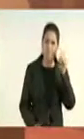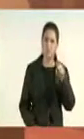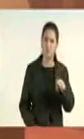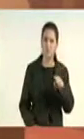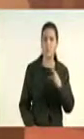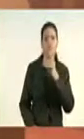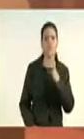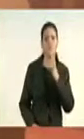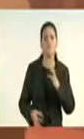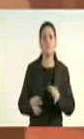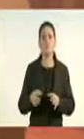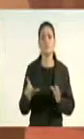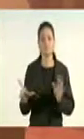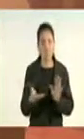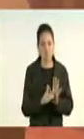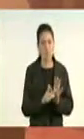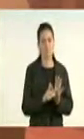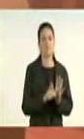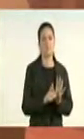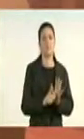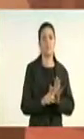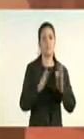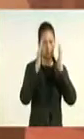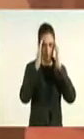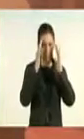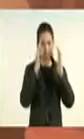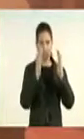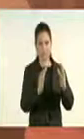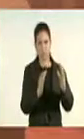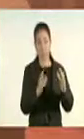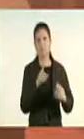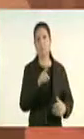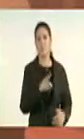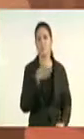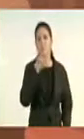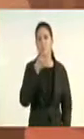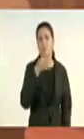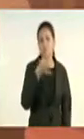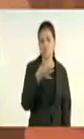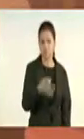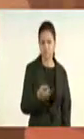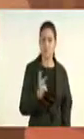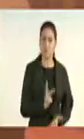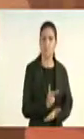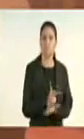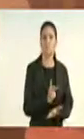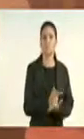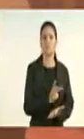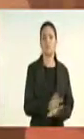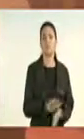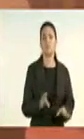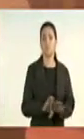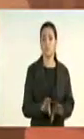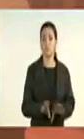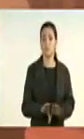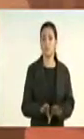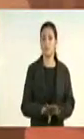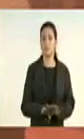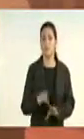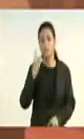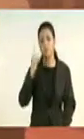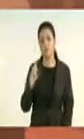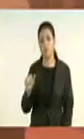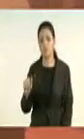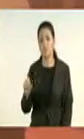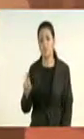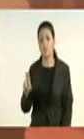e sempre tenho respeito pelas posições do deputado Edilásio, como sempre terei, assim como sempre fiz referência, deputado Adriano, à